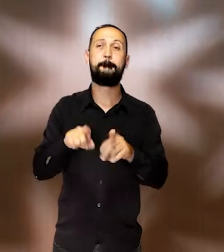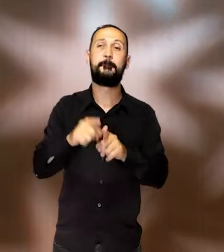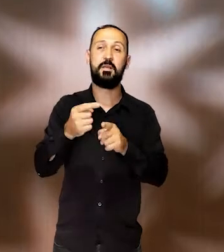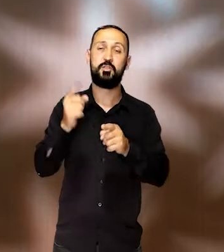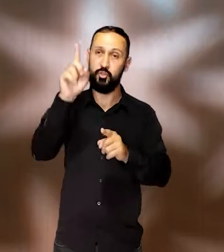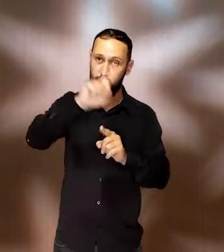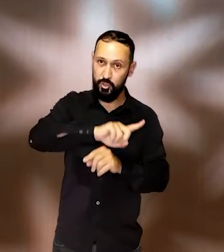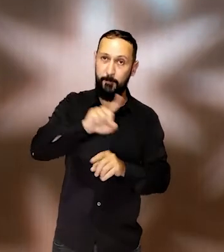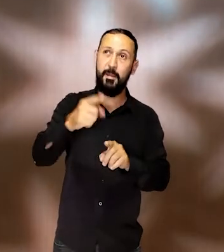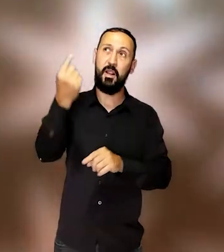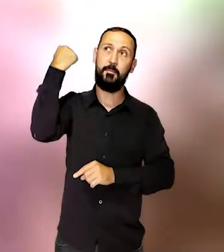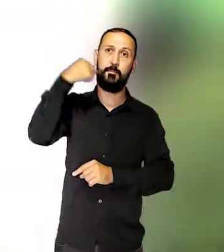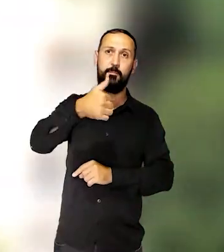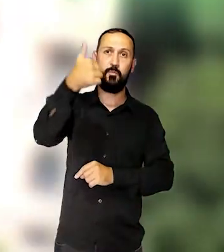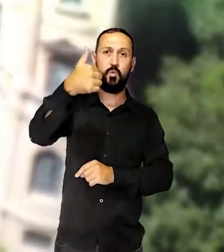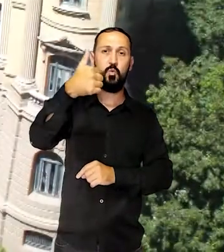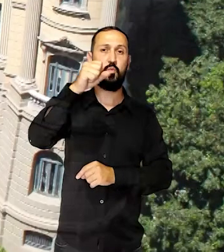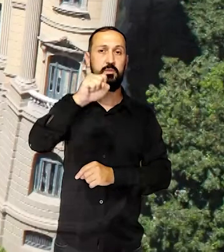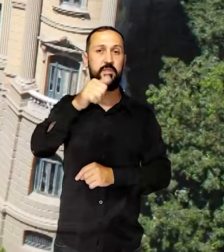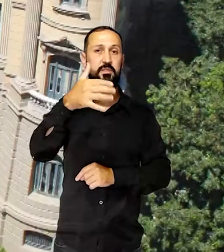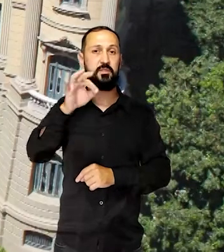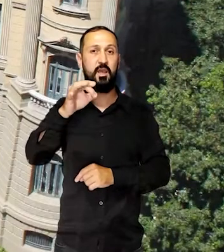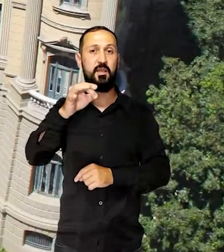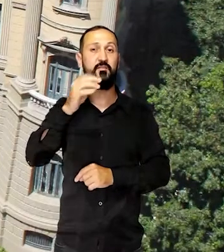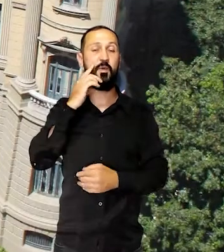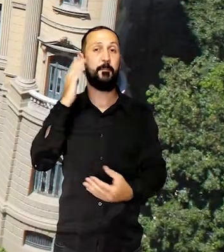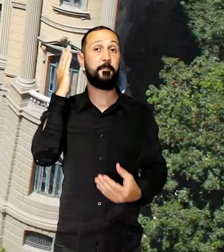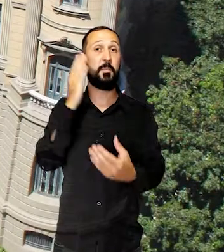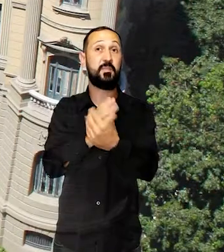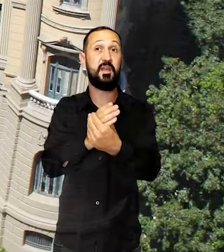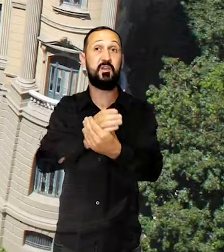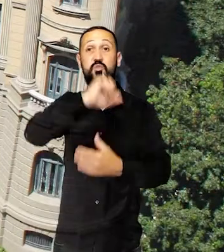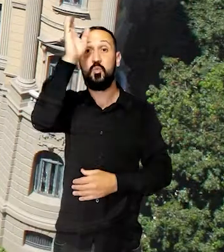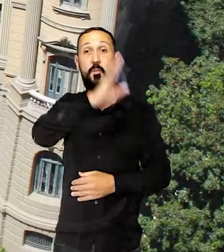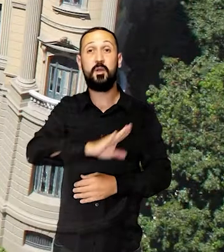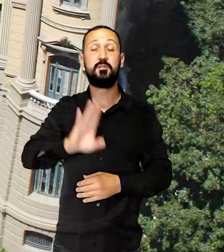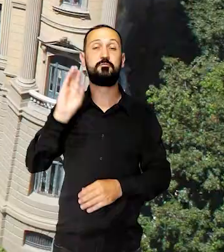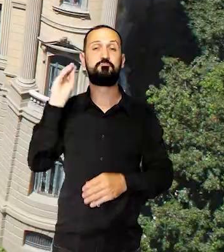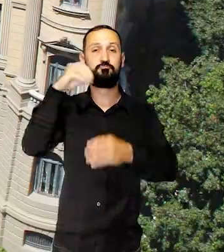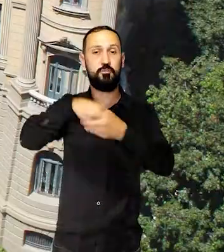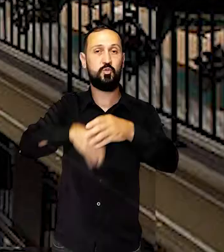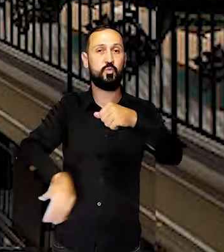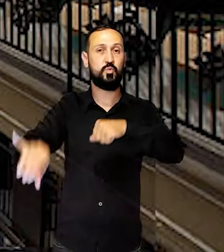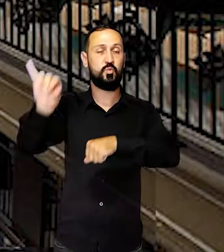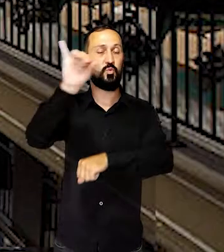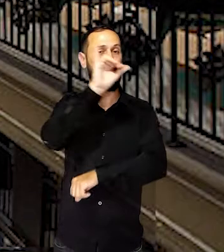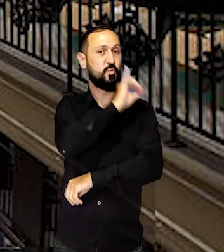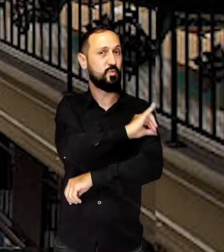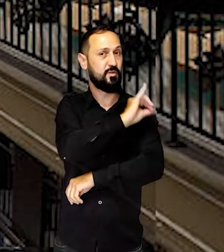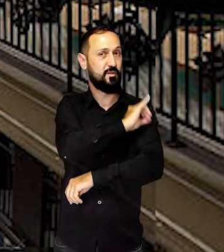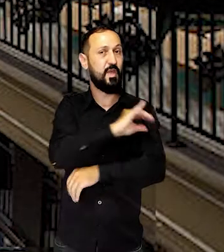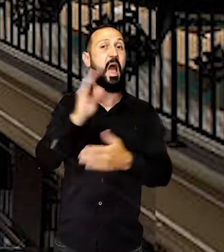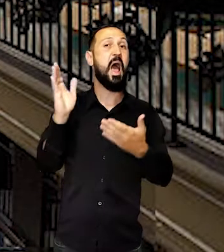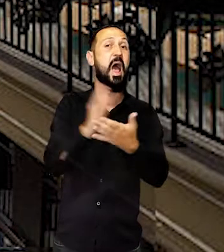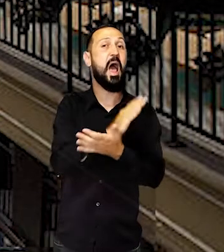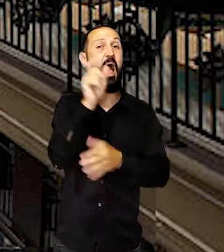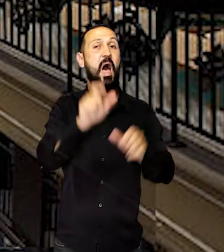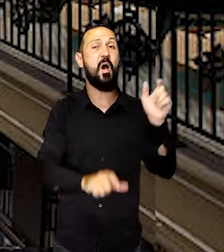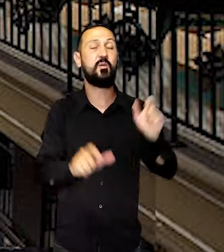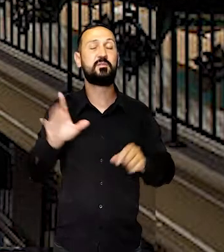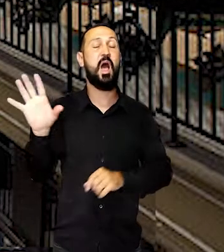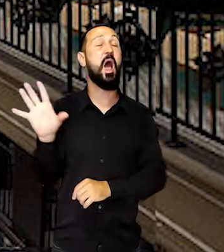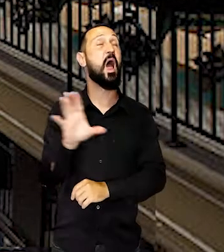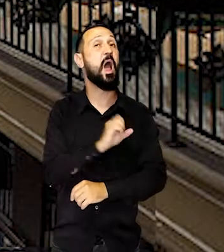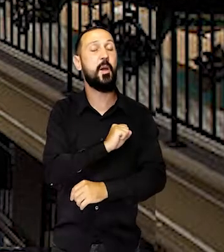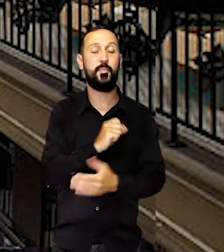ano de 1810, foi fundada a Biblioteca Nacional do Brasil, localizada no Rio de Janeiro. Enquanto algumas pessoas